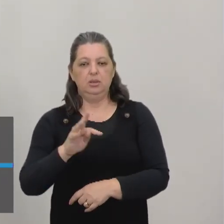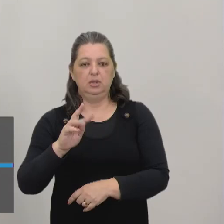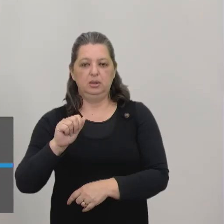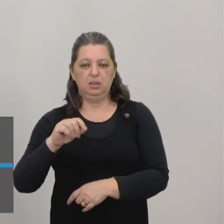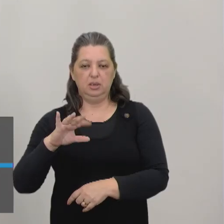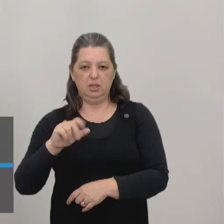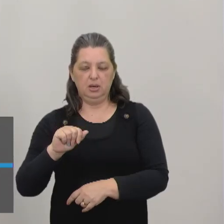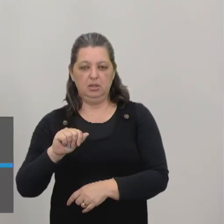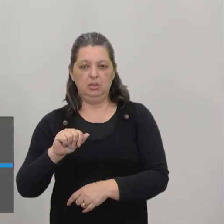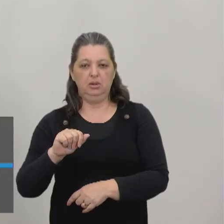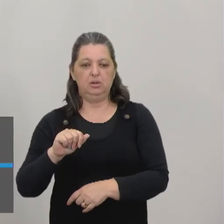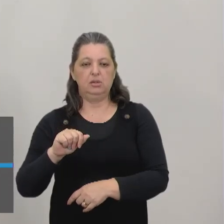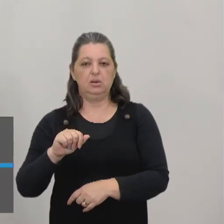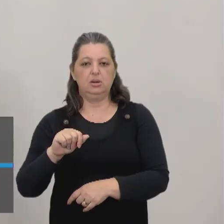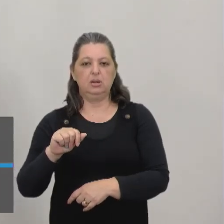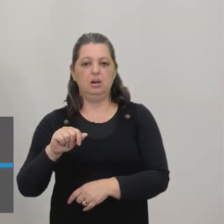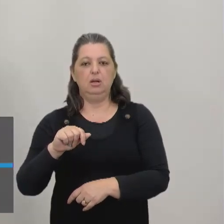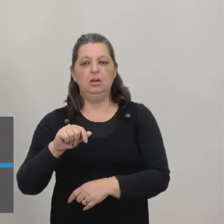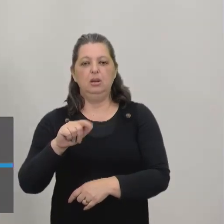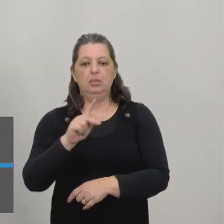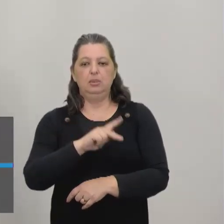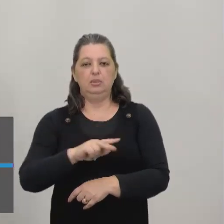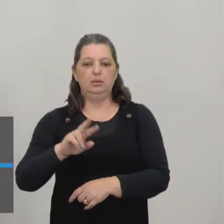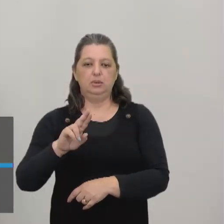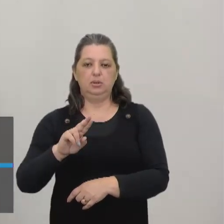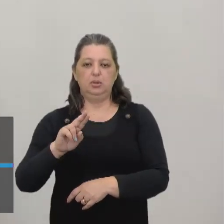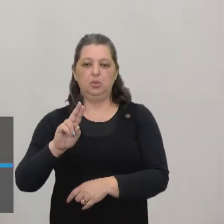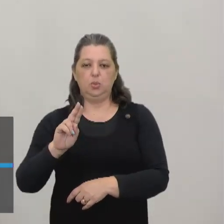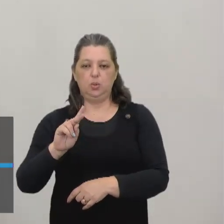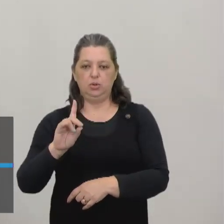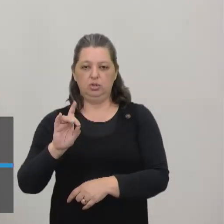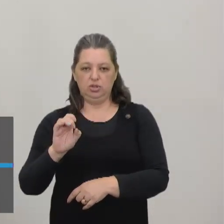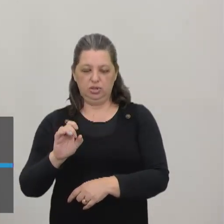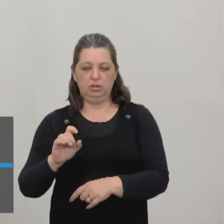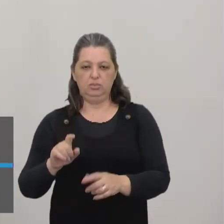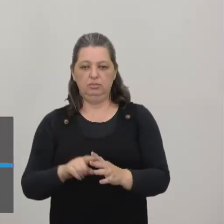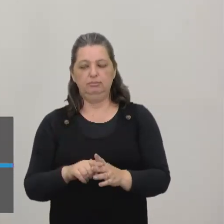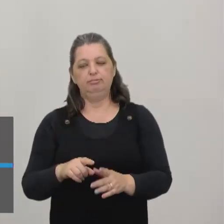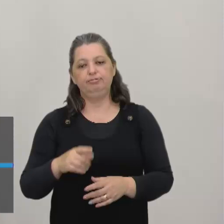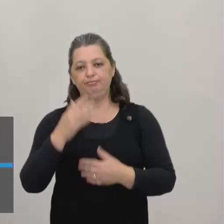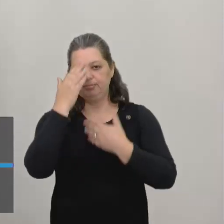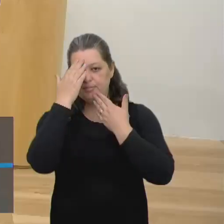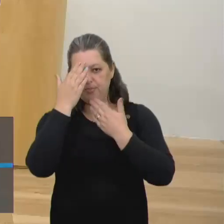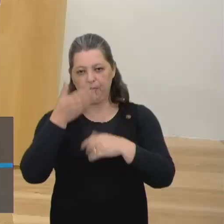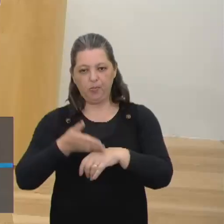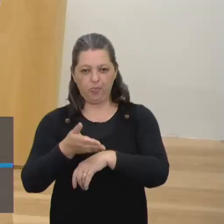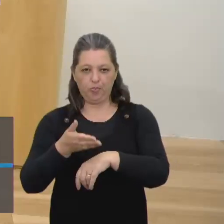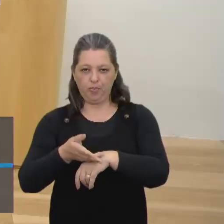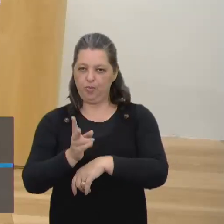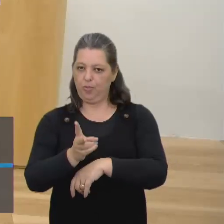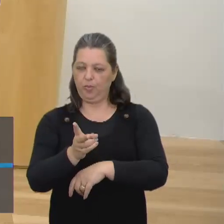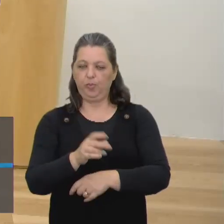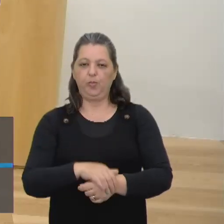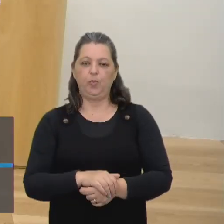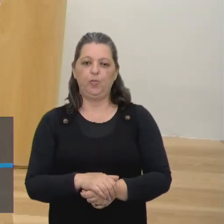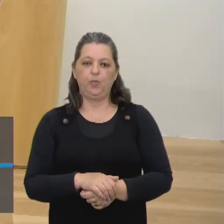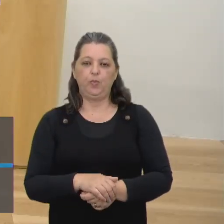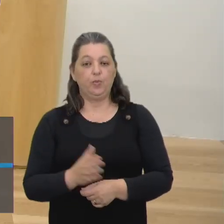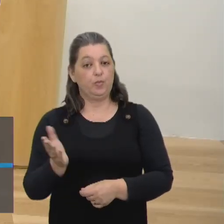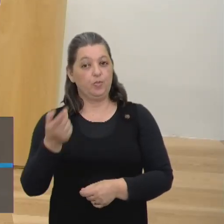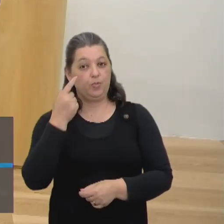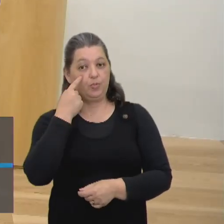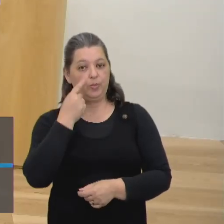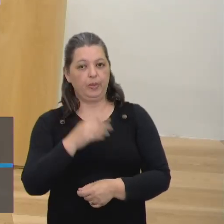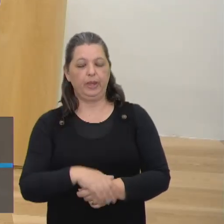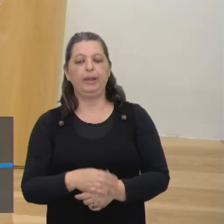Aqui, professor José Ribeiro, professor Rude, professor Tuferra. Muito obrigada, pessoal, pela colaboração sempre aqui comigo. Então, vamos lá.